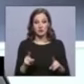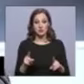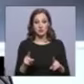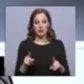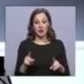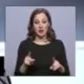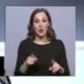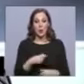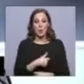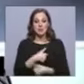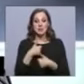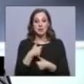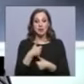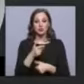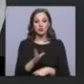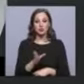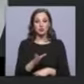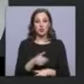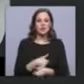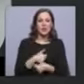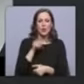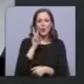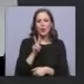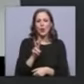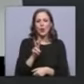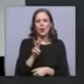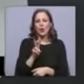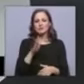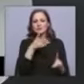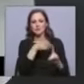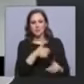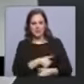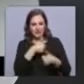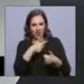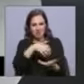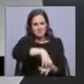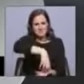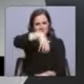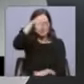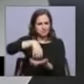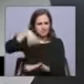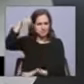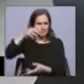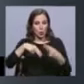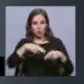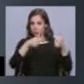com um olhar muito a construir